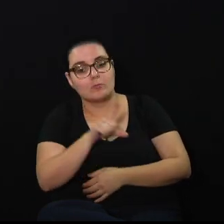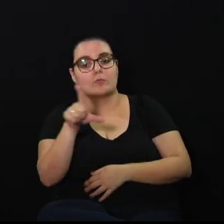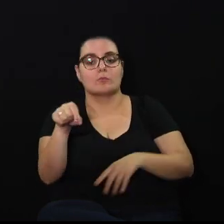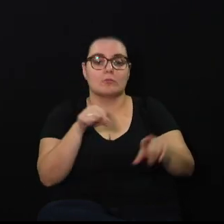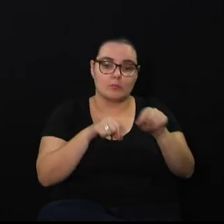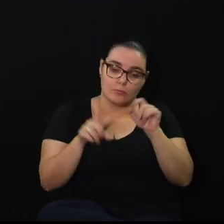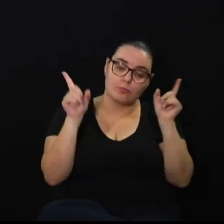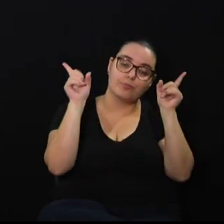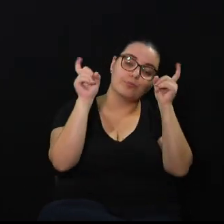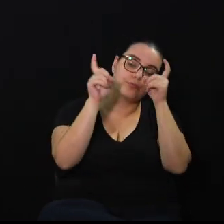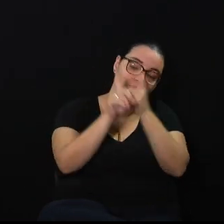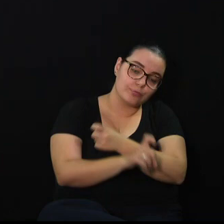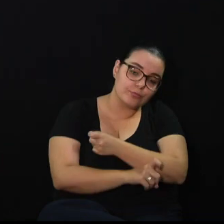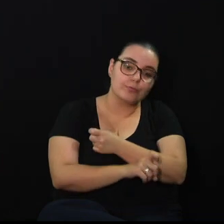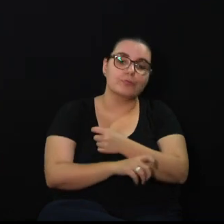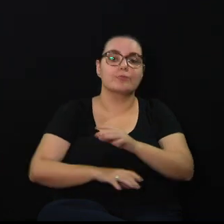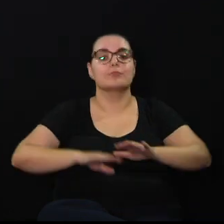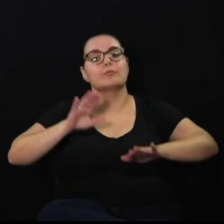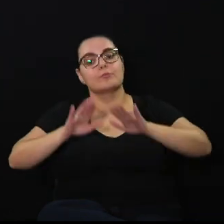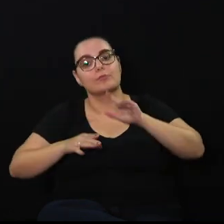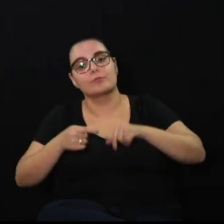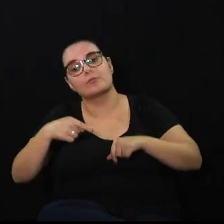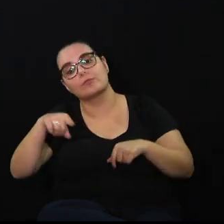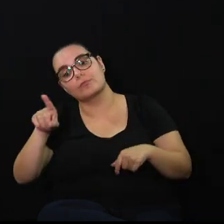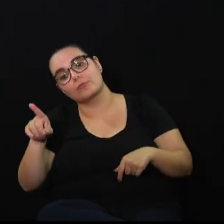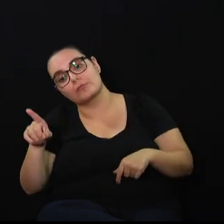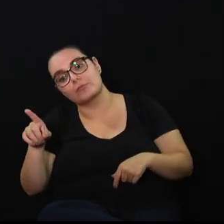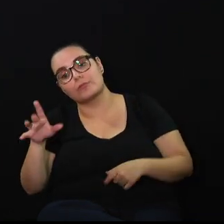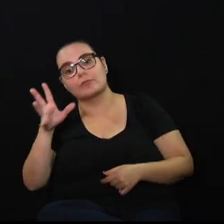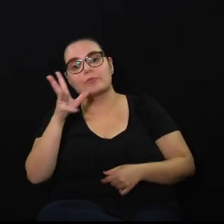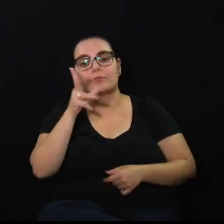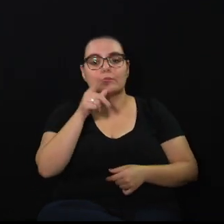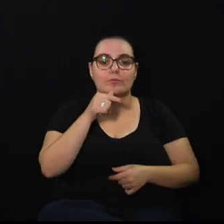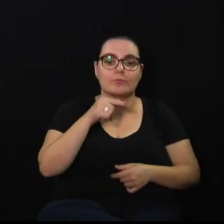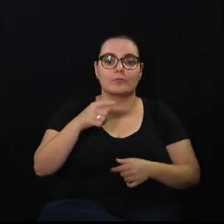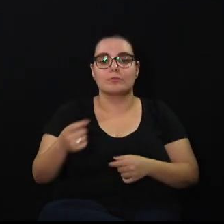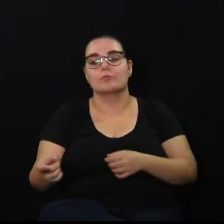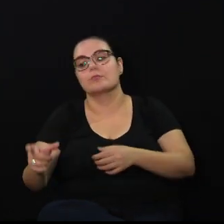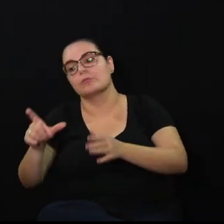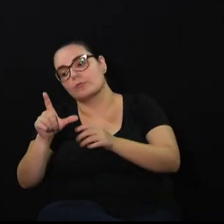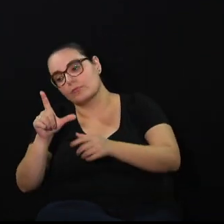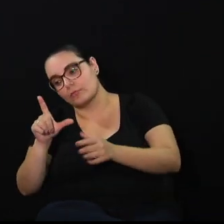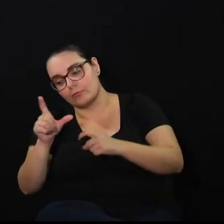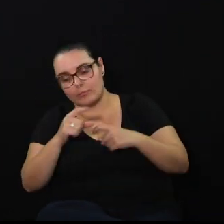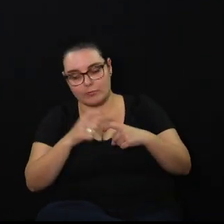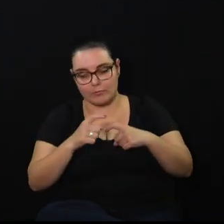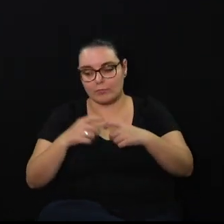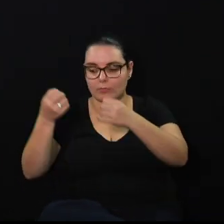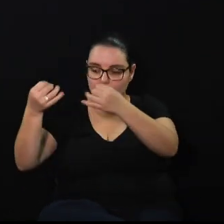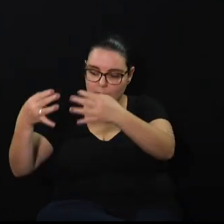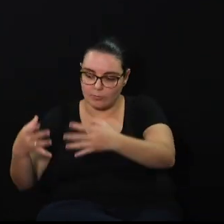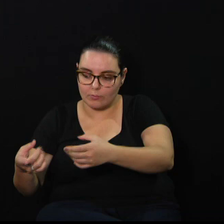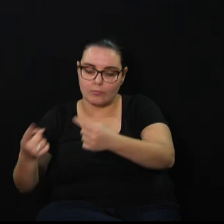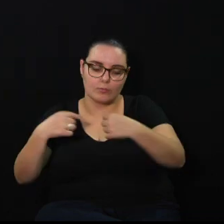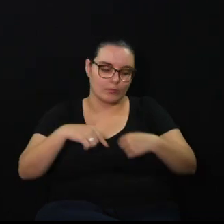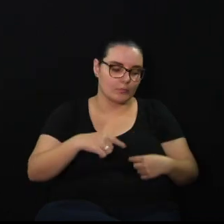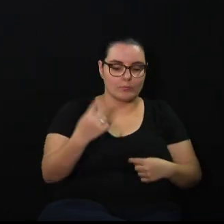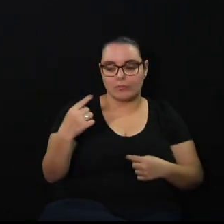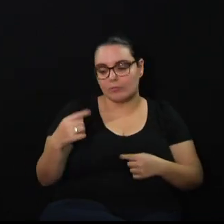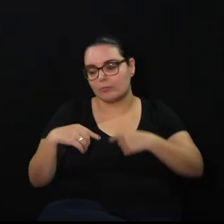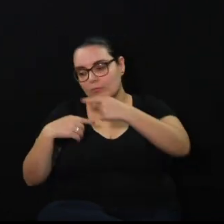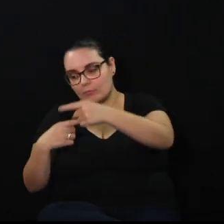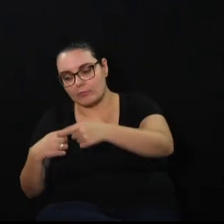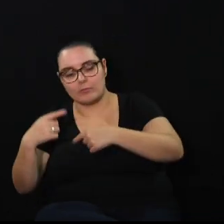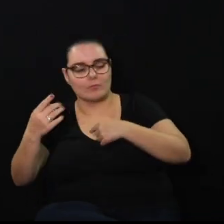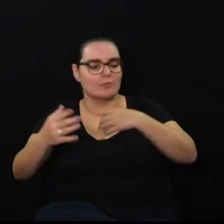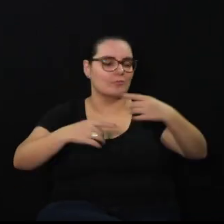complicado muitas vezes a gente vai você leva lá onde você volta um laudo você pede nega você tem que